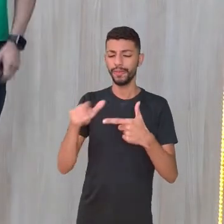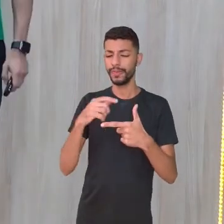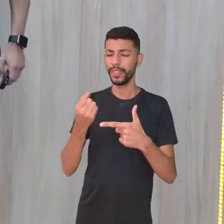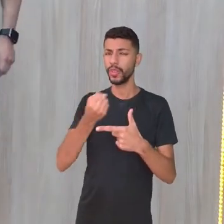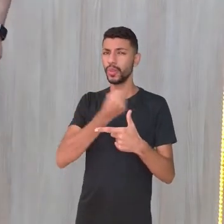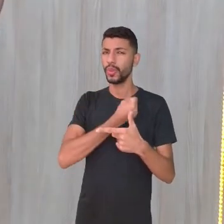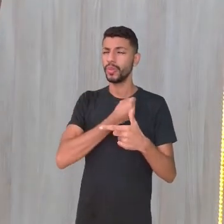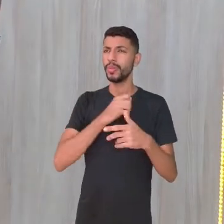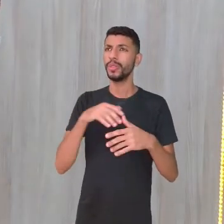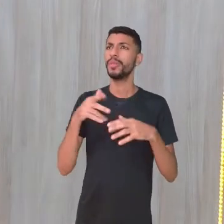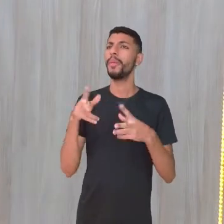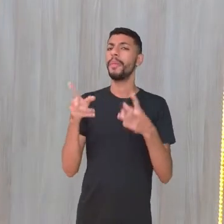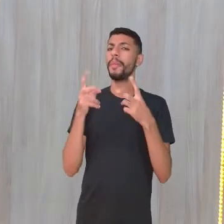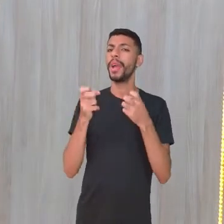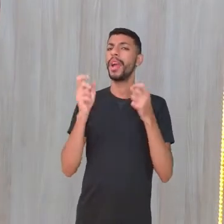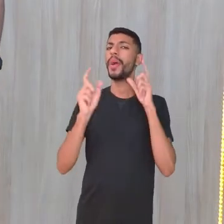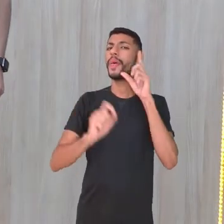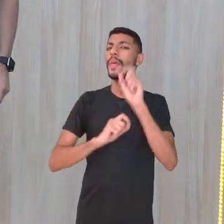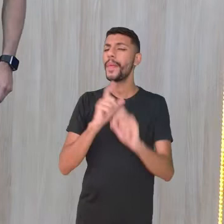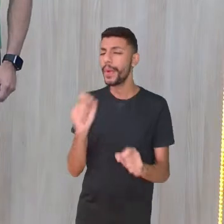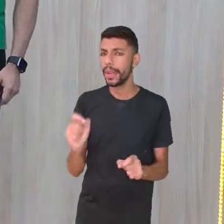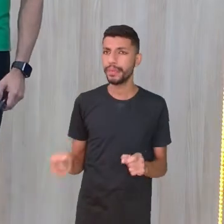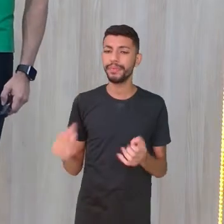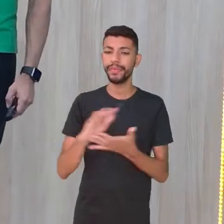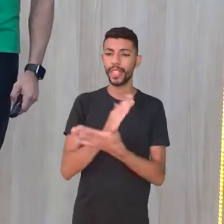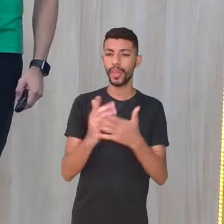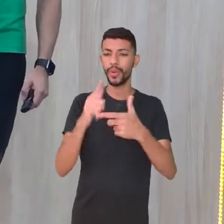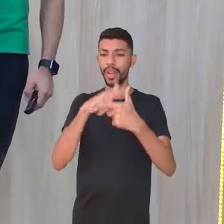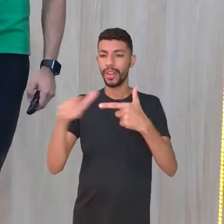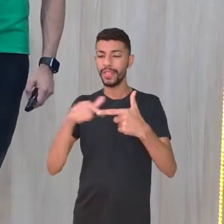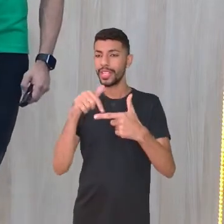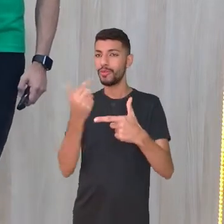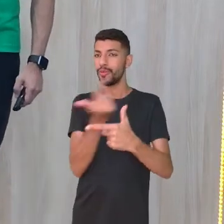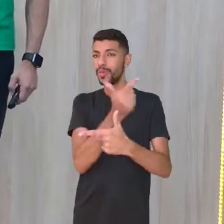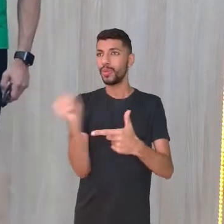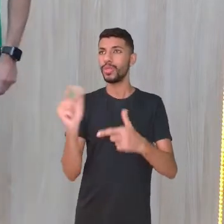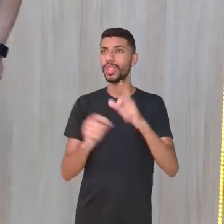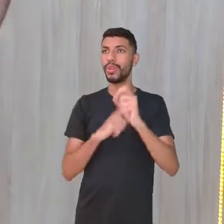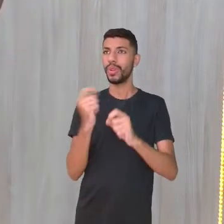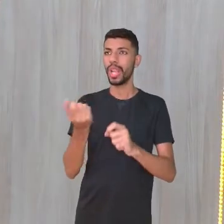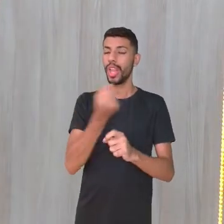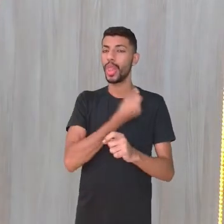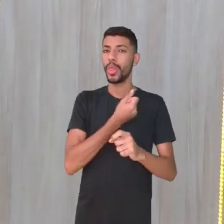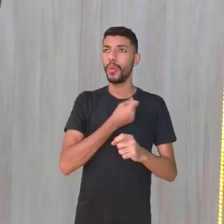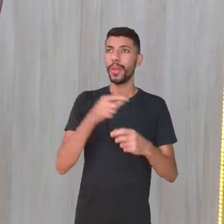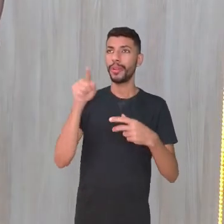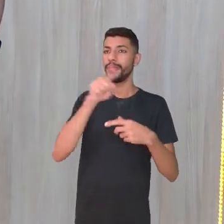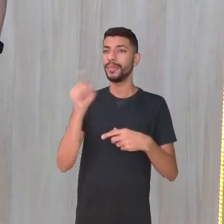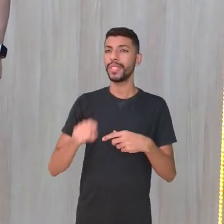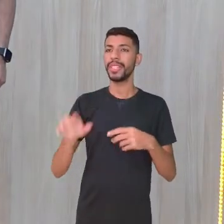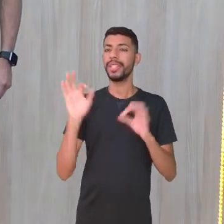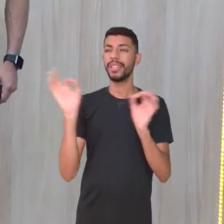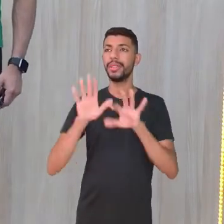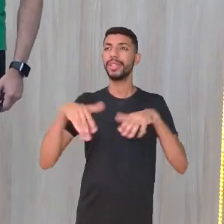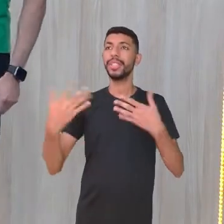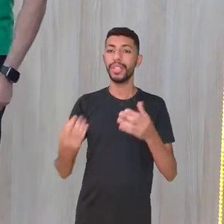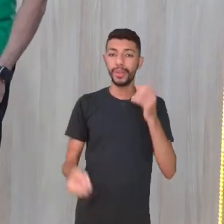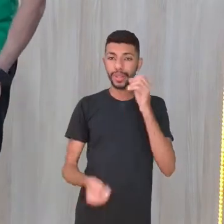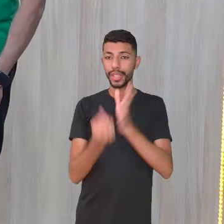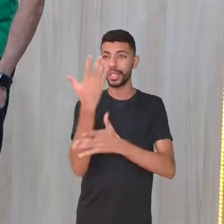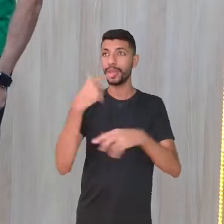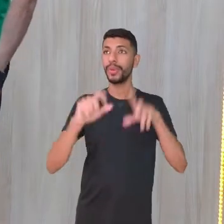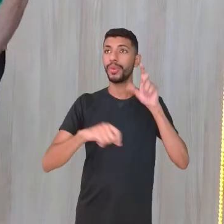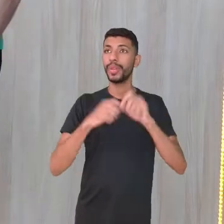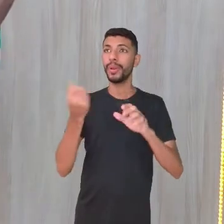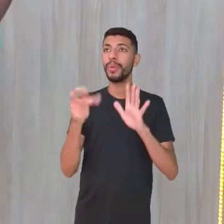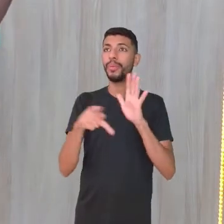números, podiam ver que alguma dessas divisões não davam um número inteiro. Então foi com essa necessidade que surgiu aí o conjunto